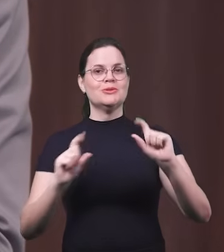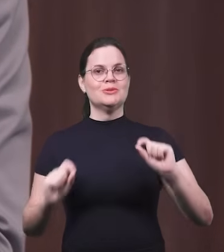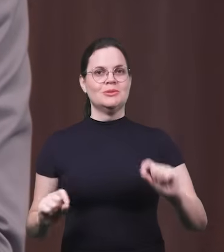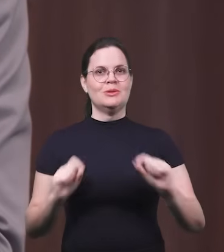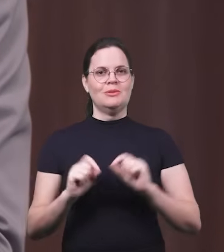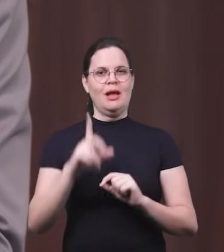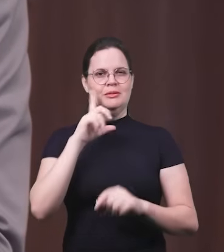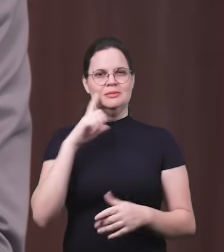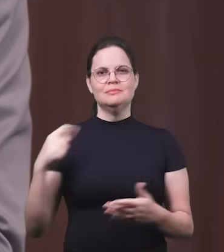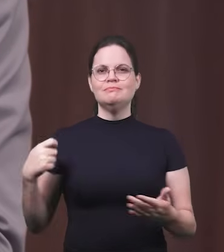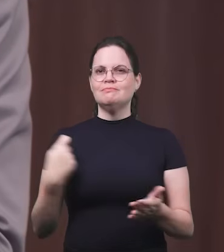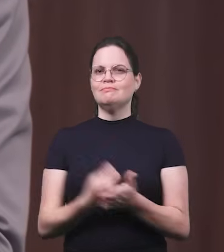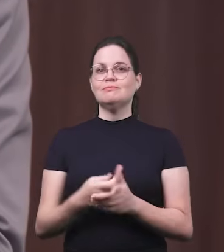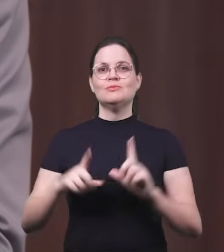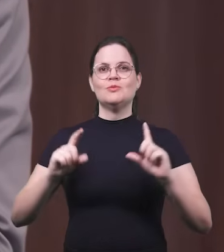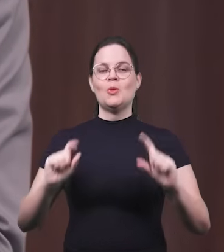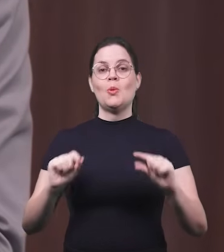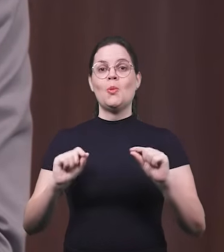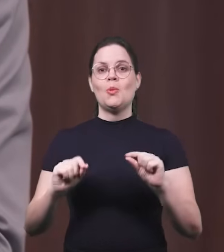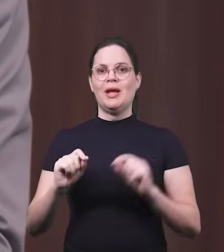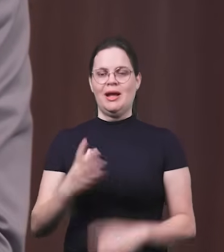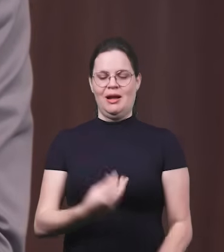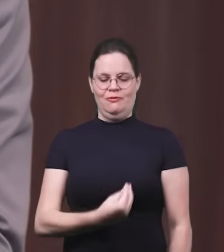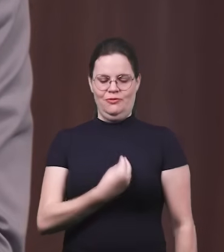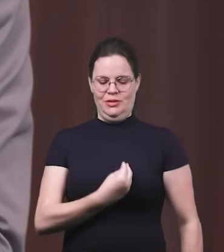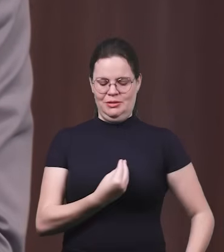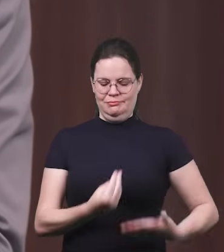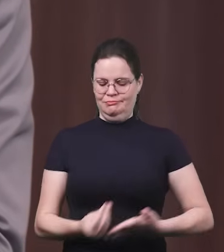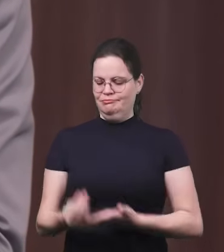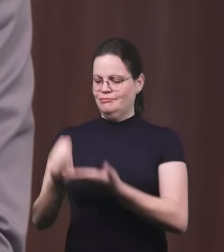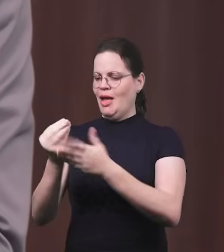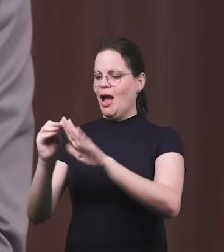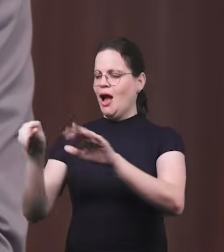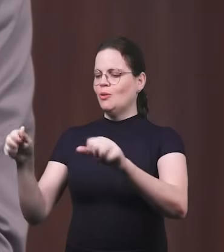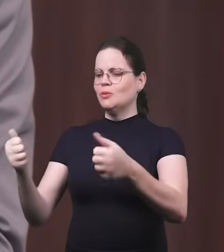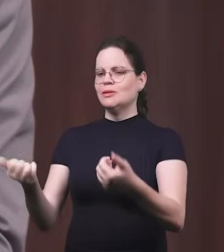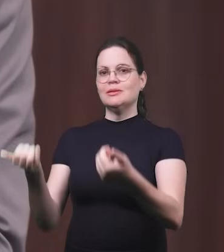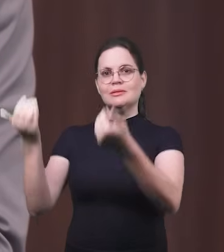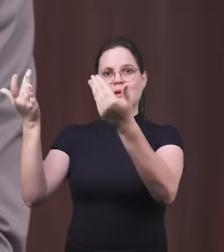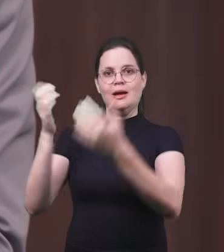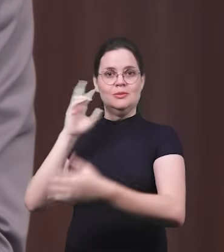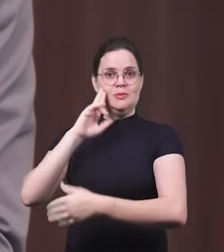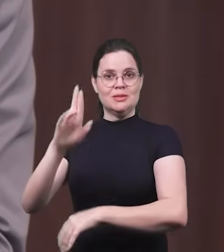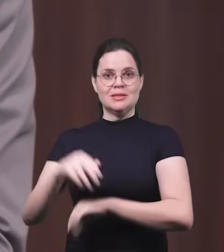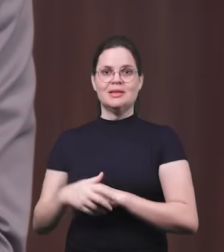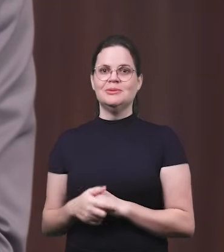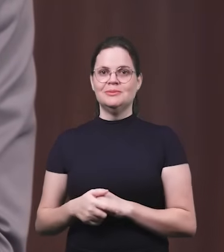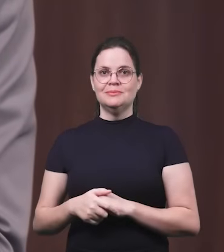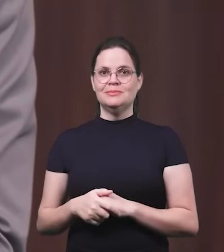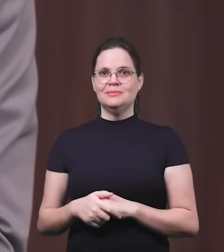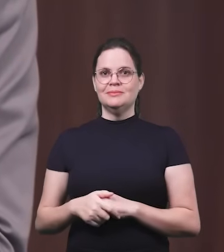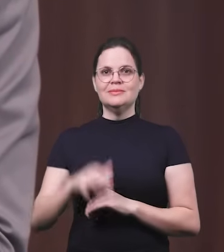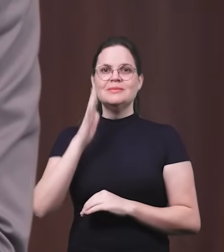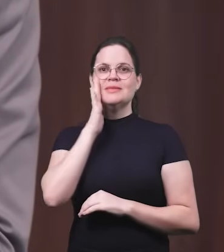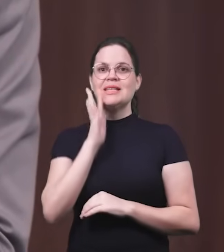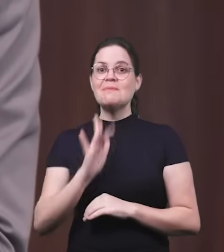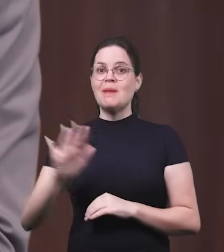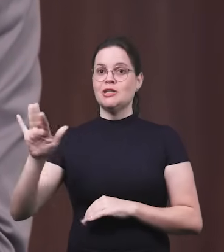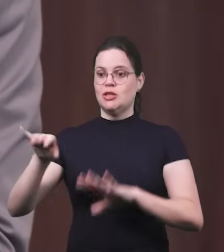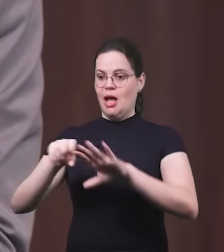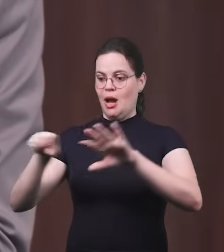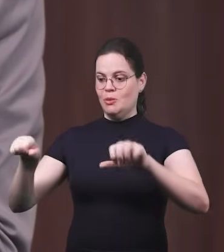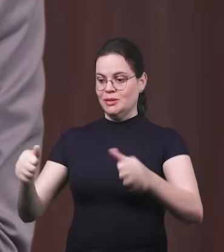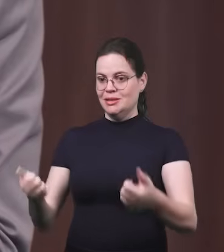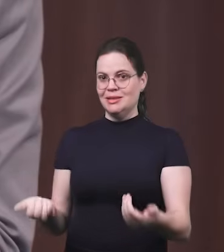eles escolheram construir o ninho deles nos altares do Senhor. Uma cena extraordinária, você imaginar os altares